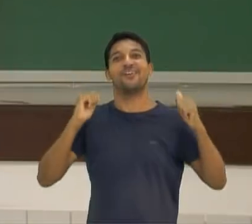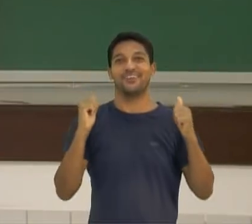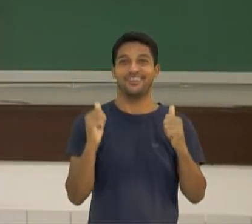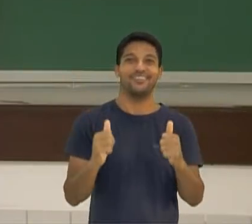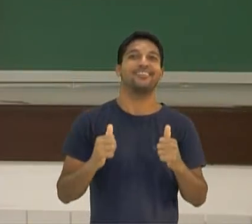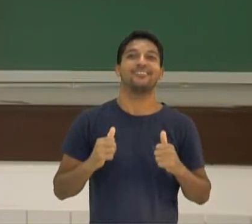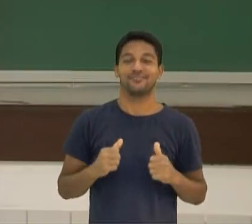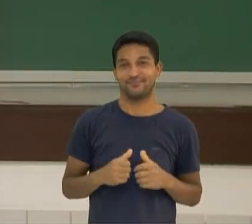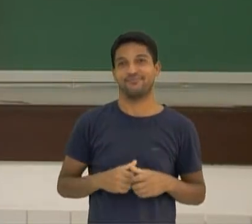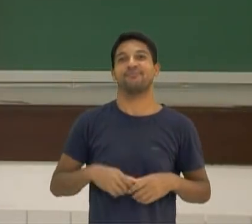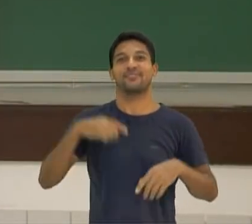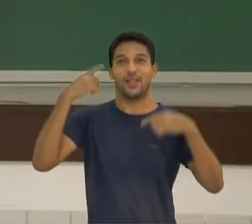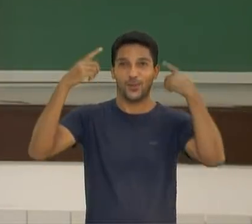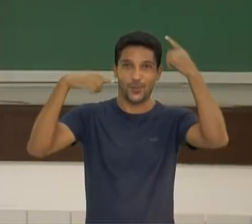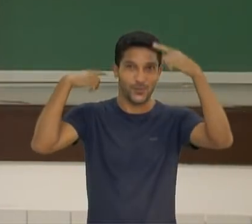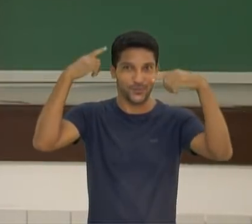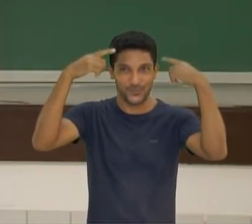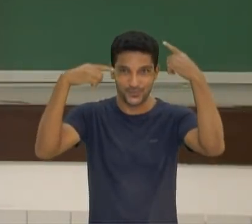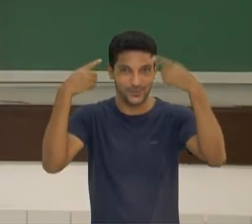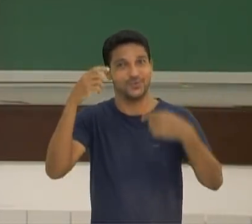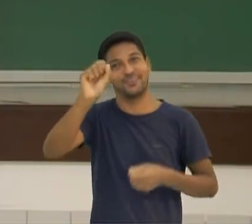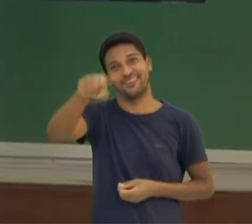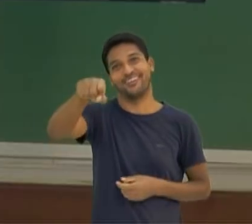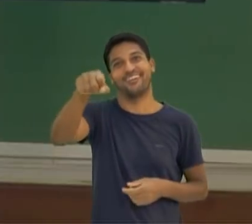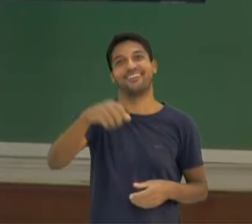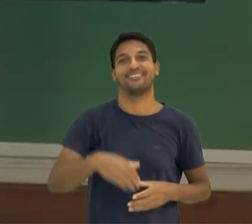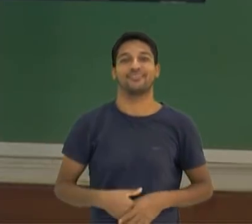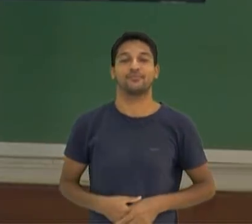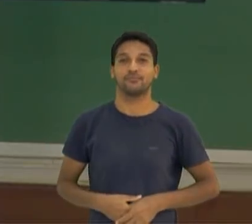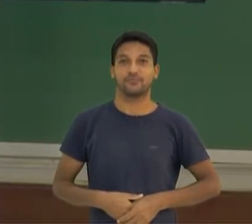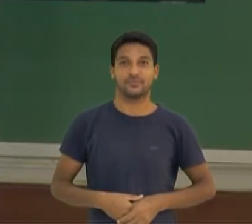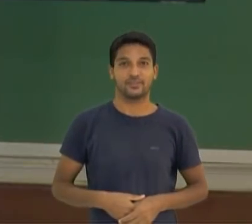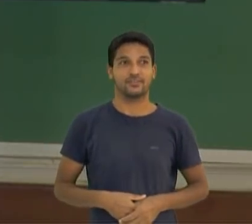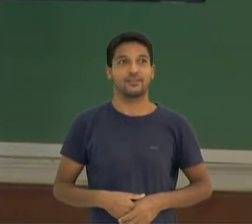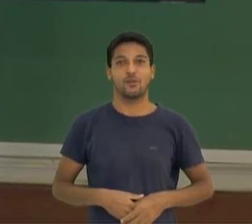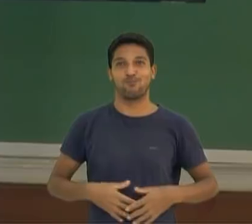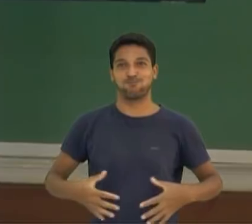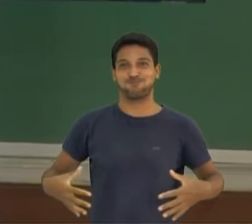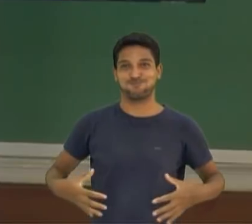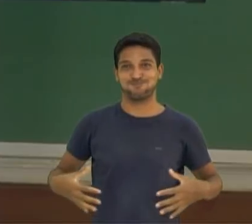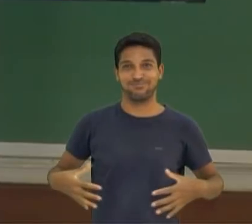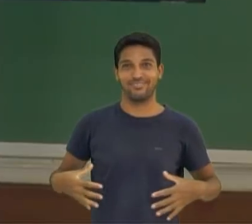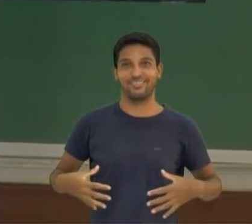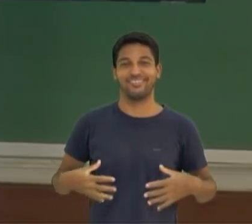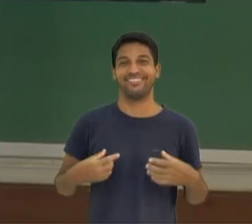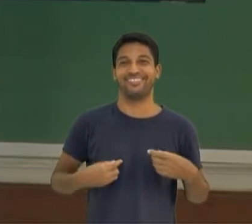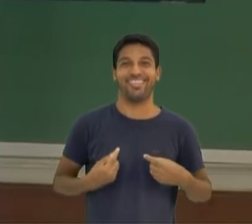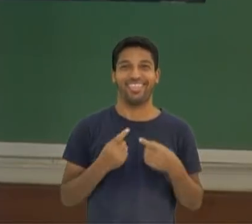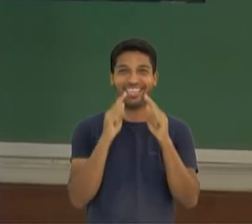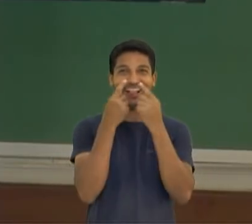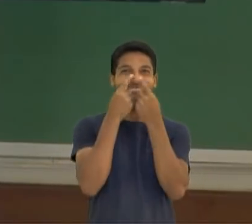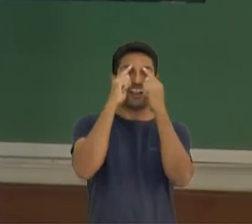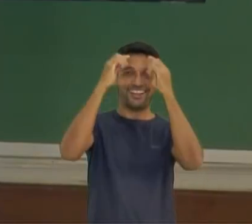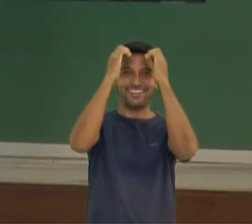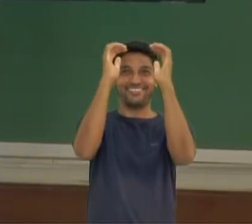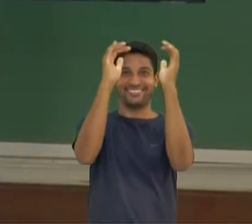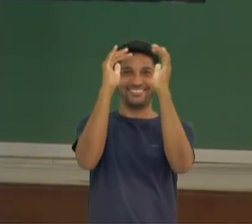Ê, loucura, né, rapaz? Caraca, velho. A gordura da barriga acho que foi pro cérebro. Acho que esqueci,